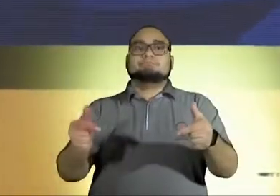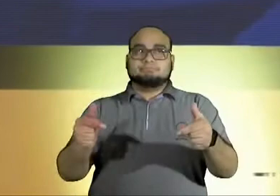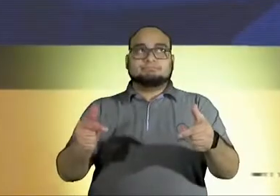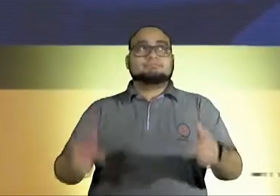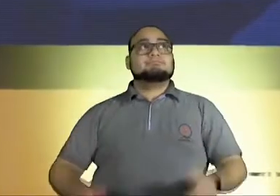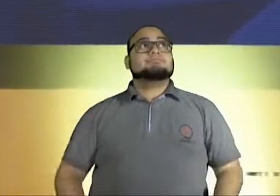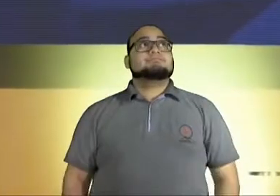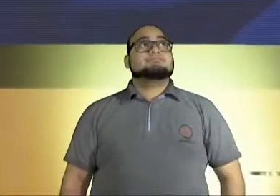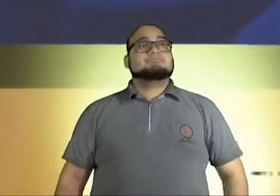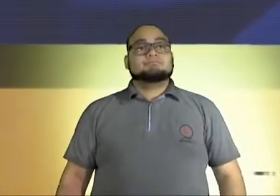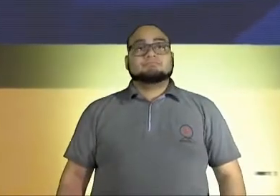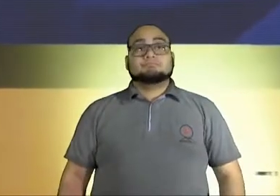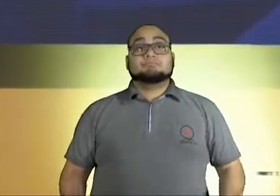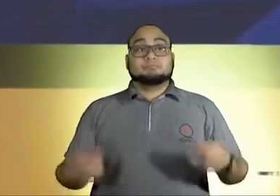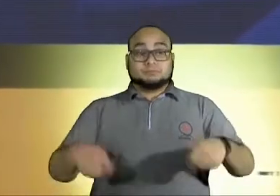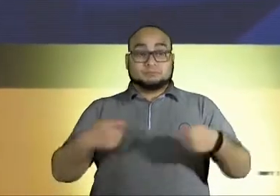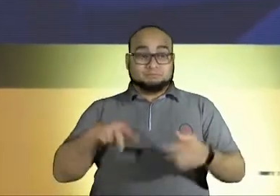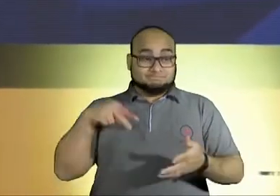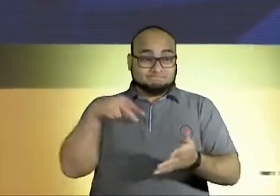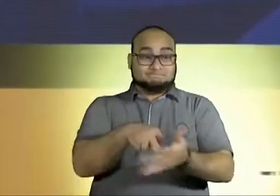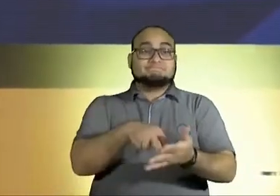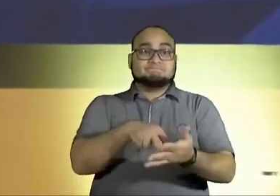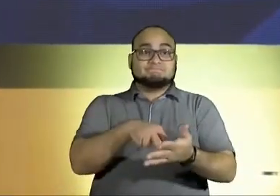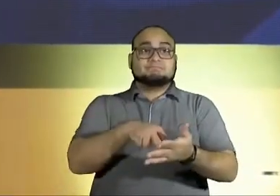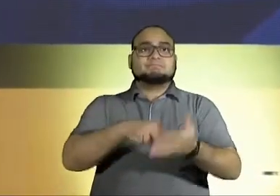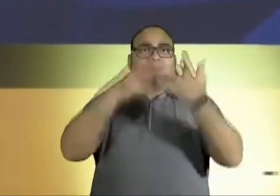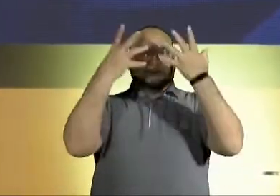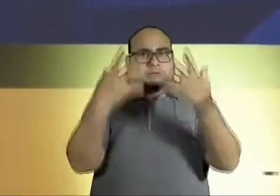Só precisa se posicionar para receber.